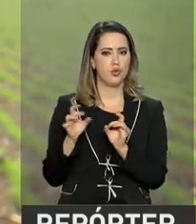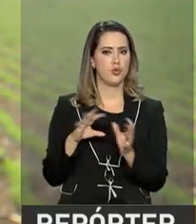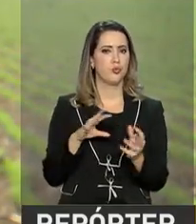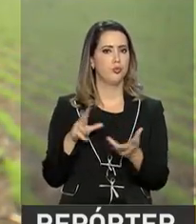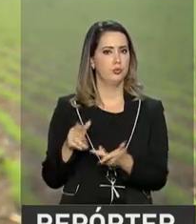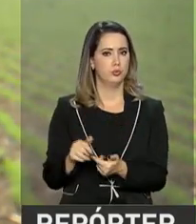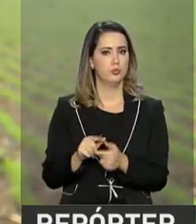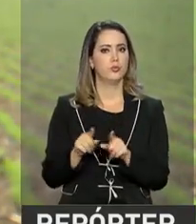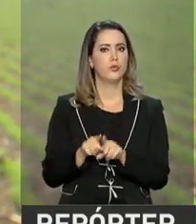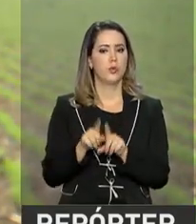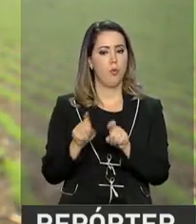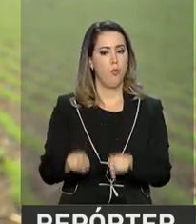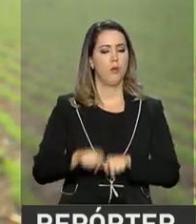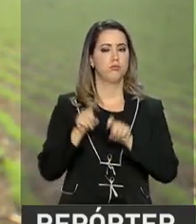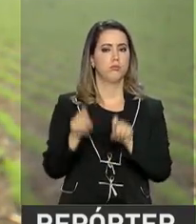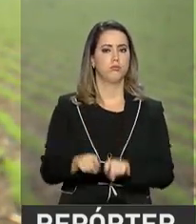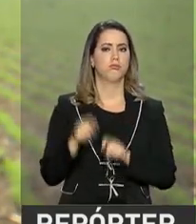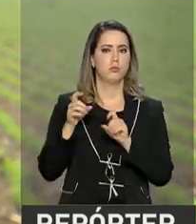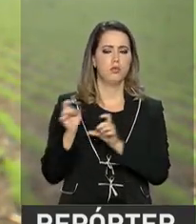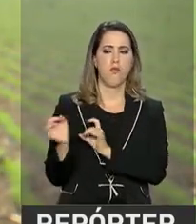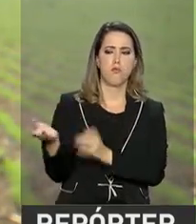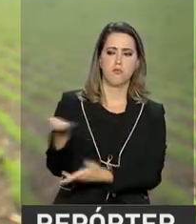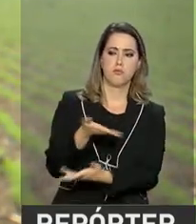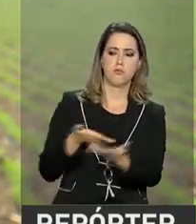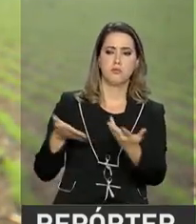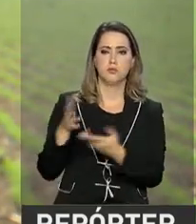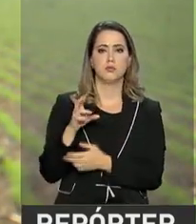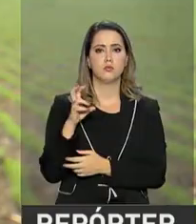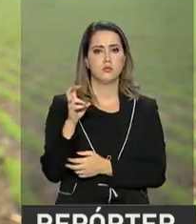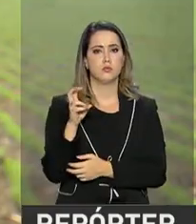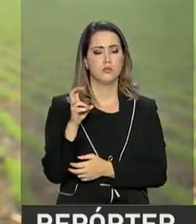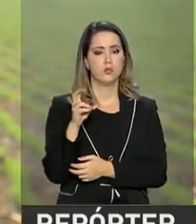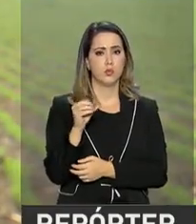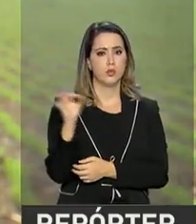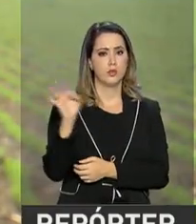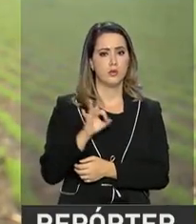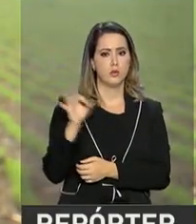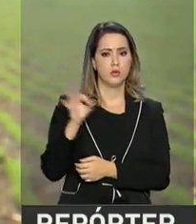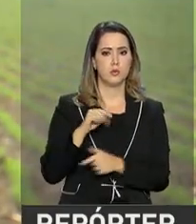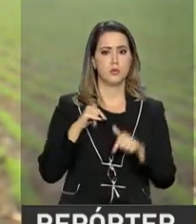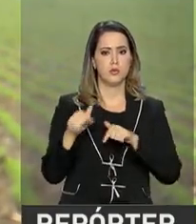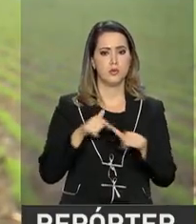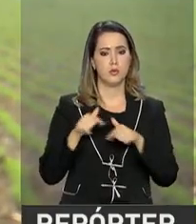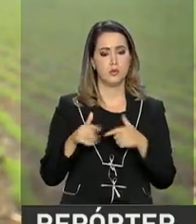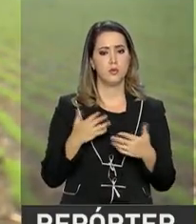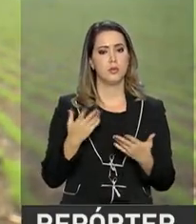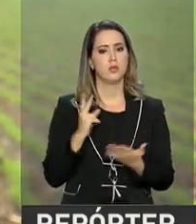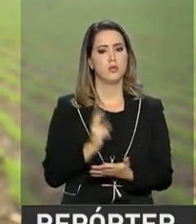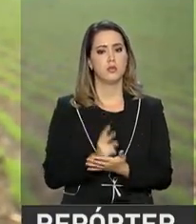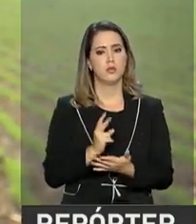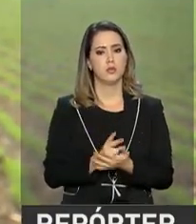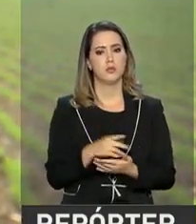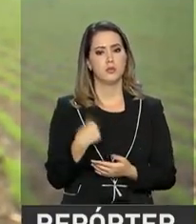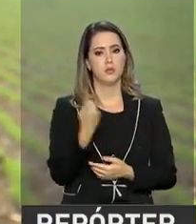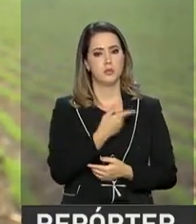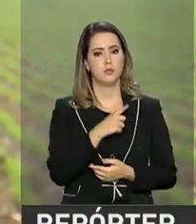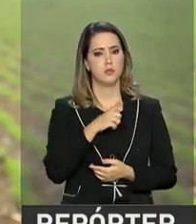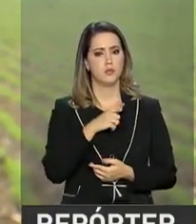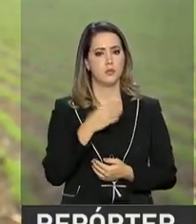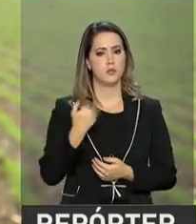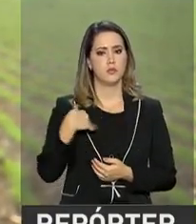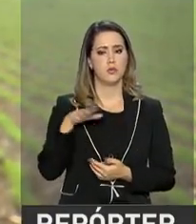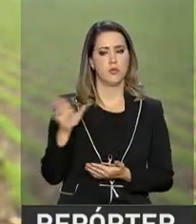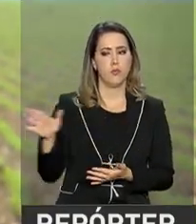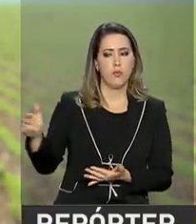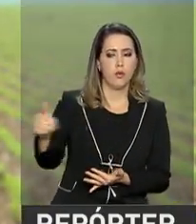agronegócio como um todo vem 50% do do mercado de trabalho embora a gente não tenha tanta